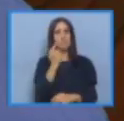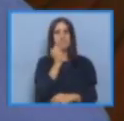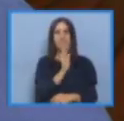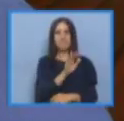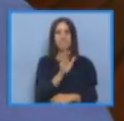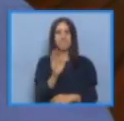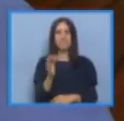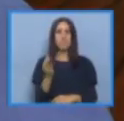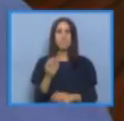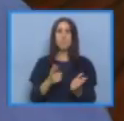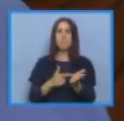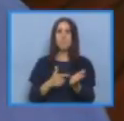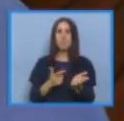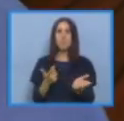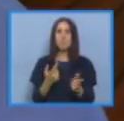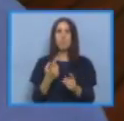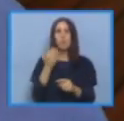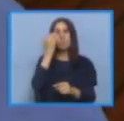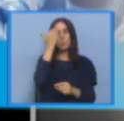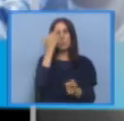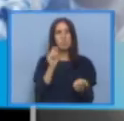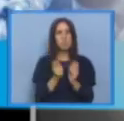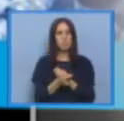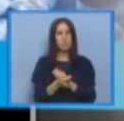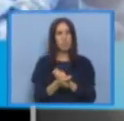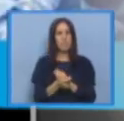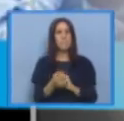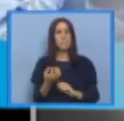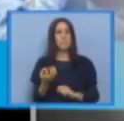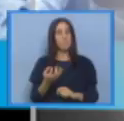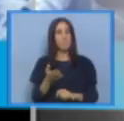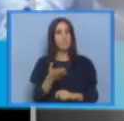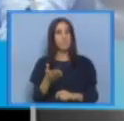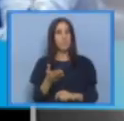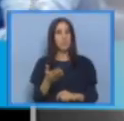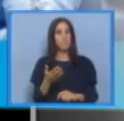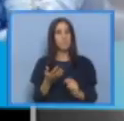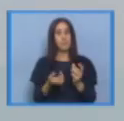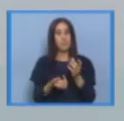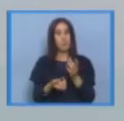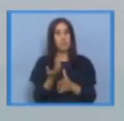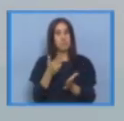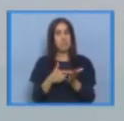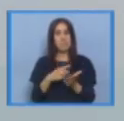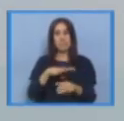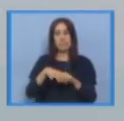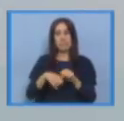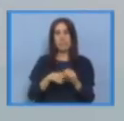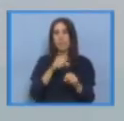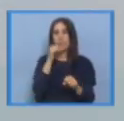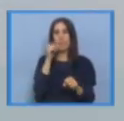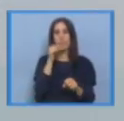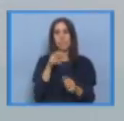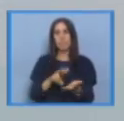para a necessidade de mudarmos as consciências. E, em última análise, na origem destas tragédias acaba por estar